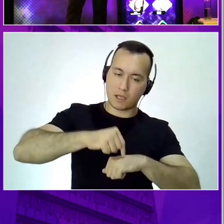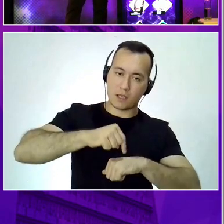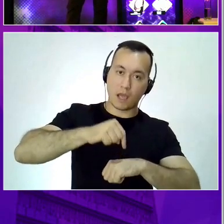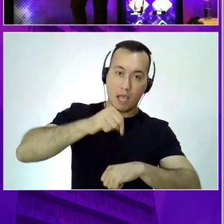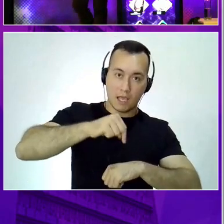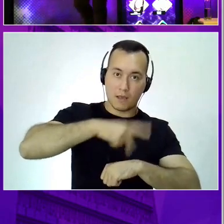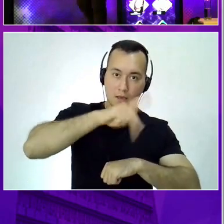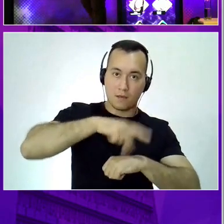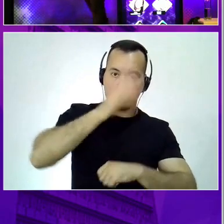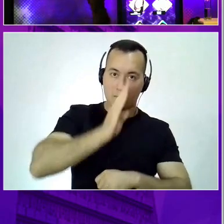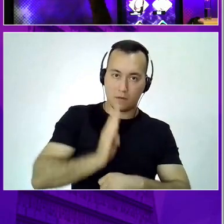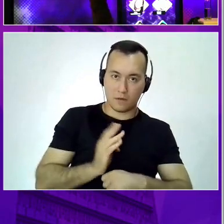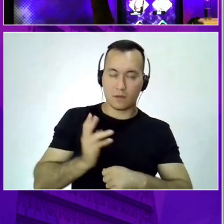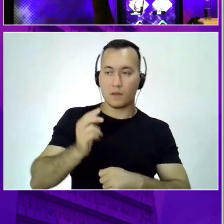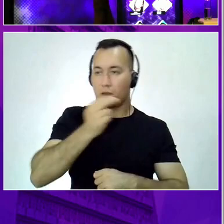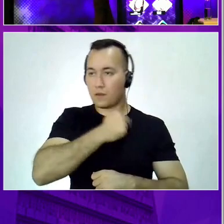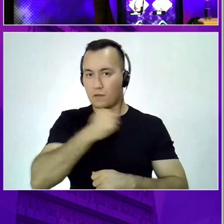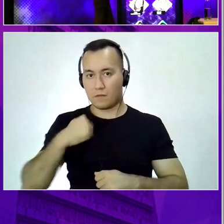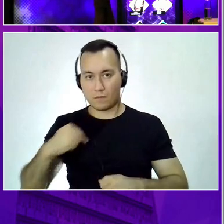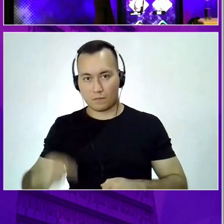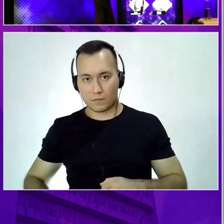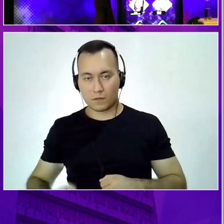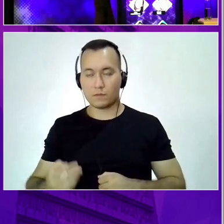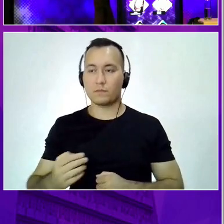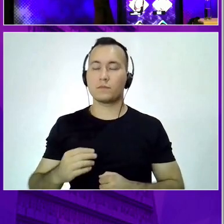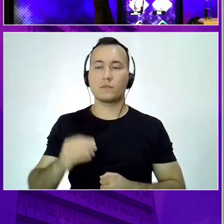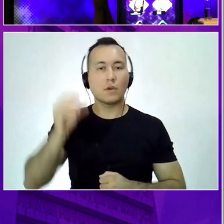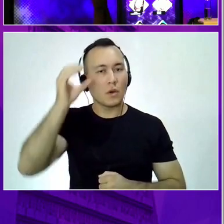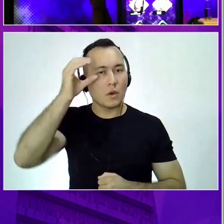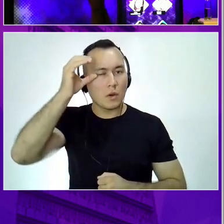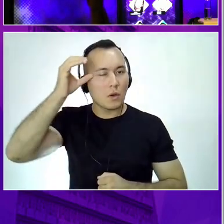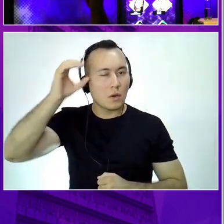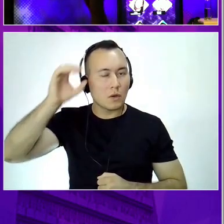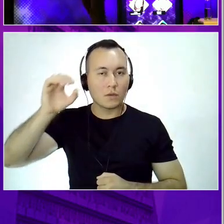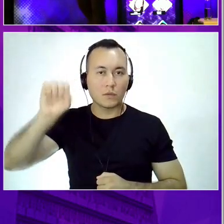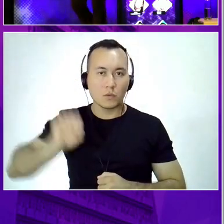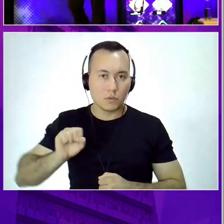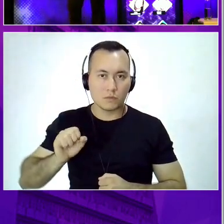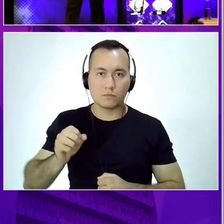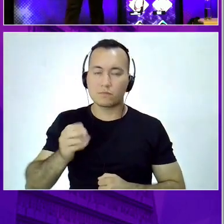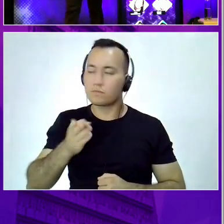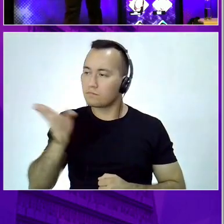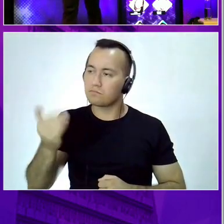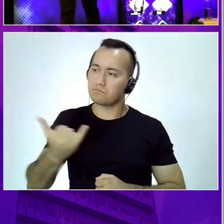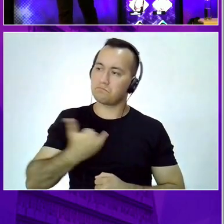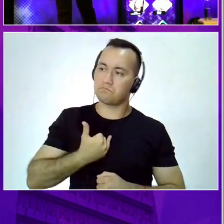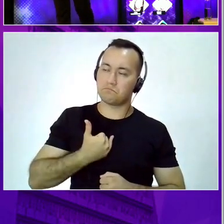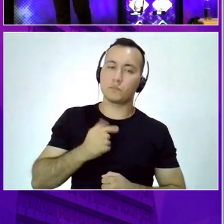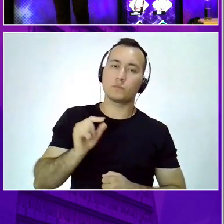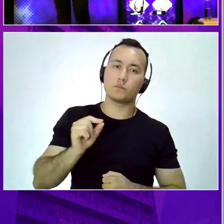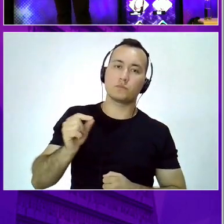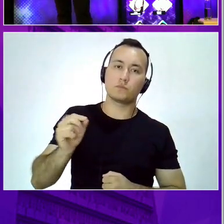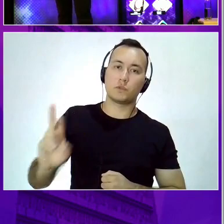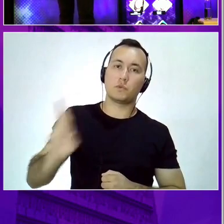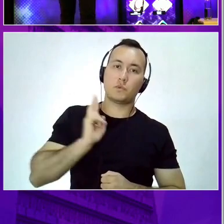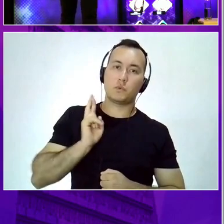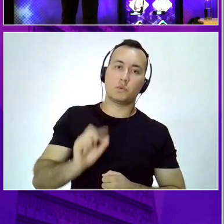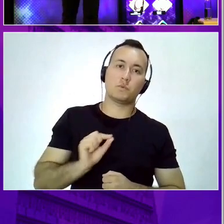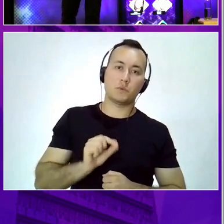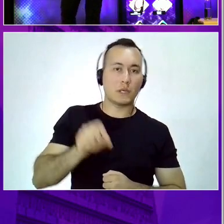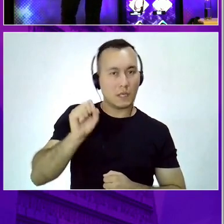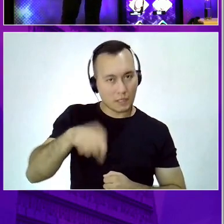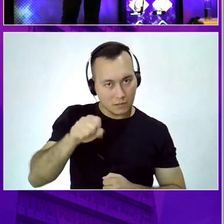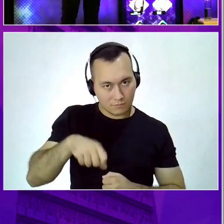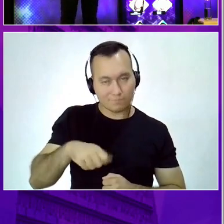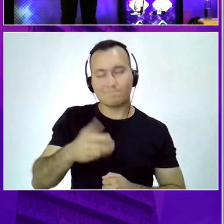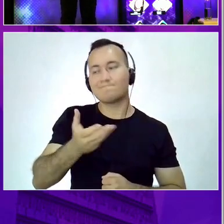responderam com um percentual mais alto. O que ficou claro para a gente em 2021,